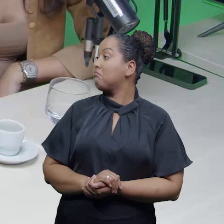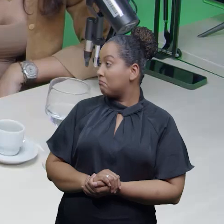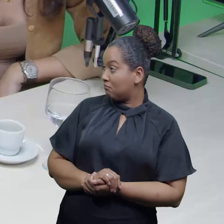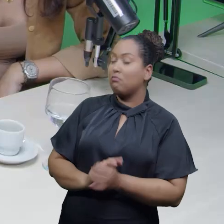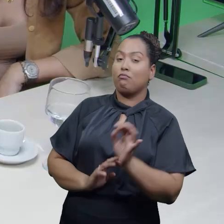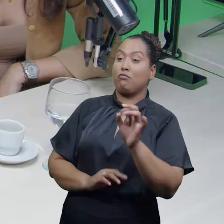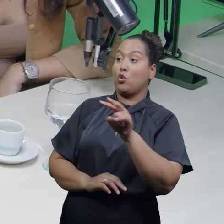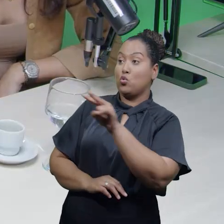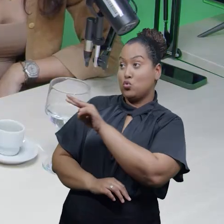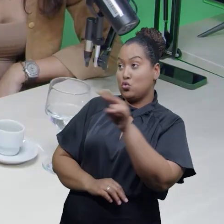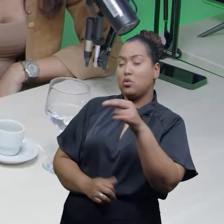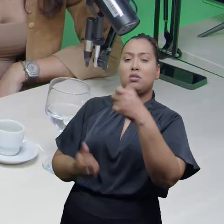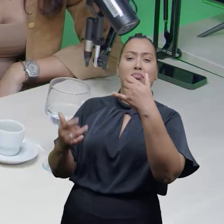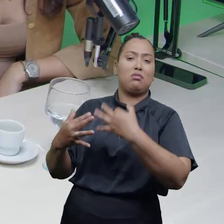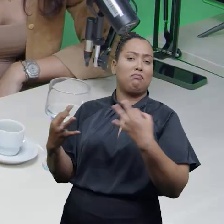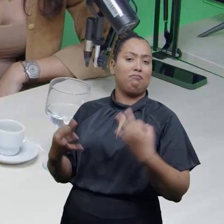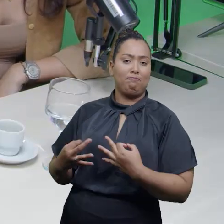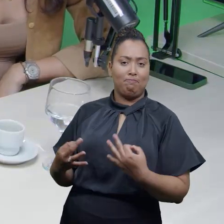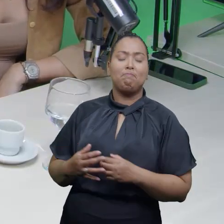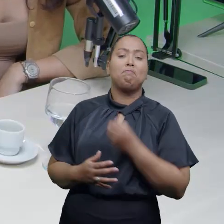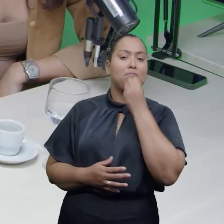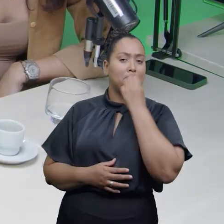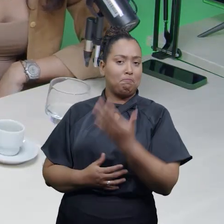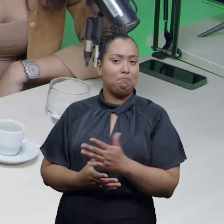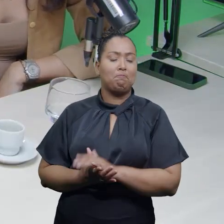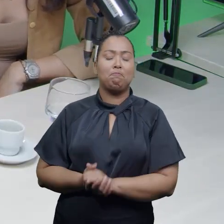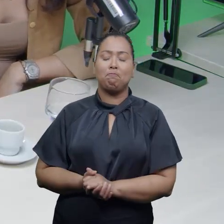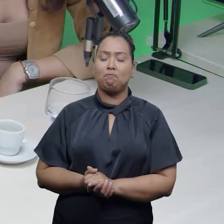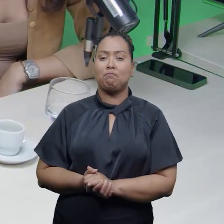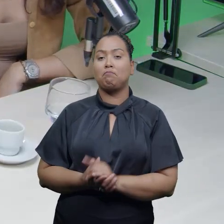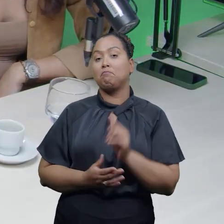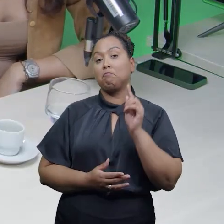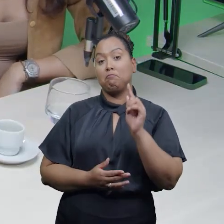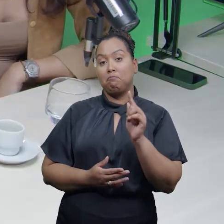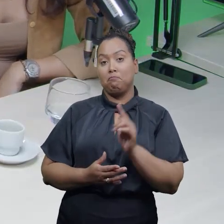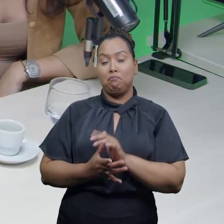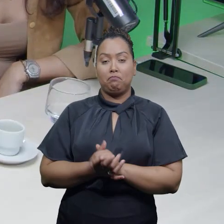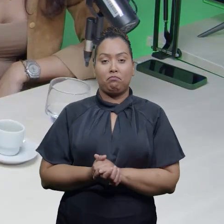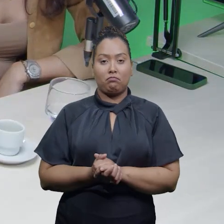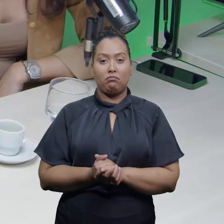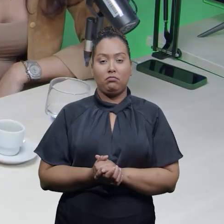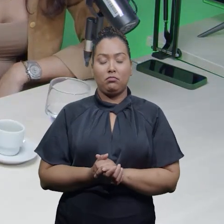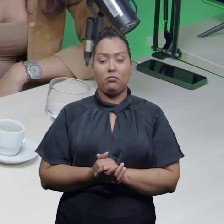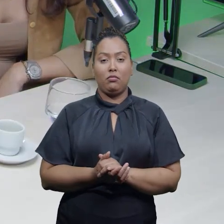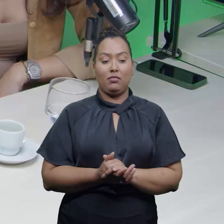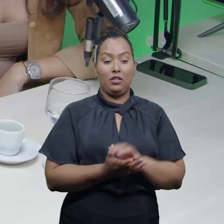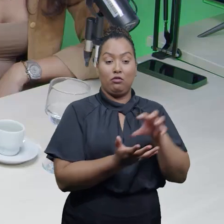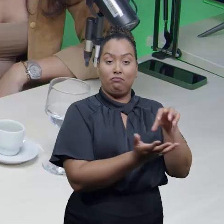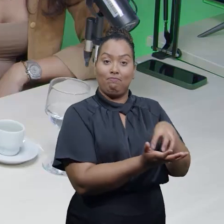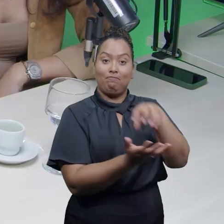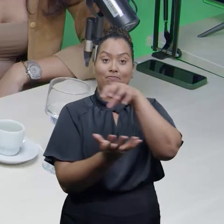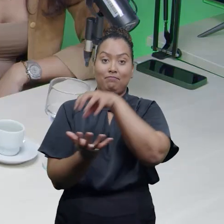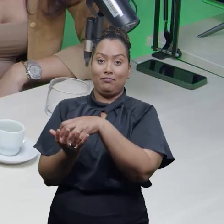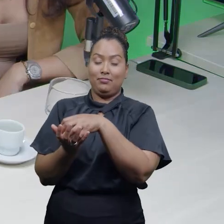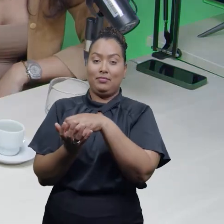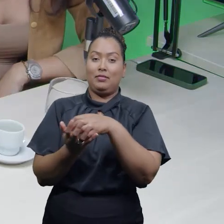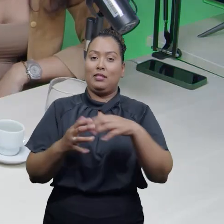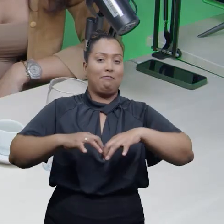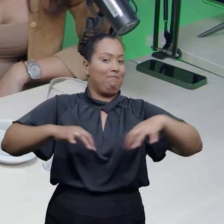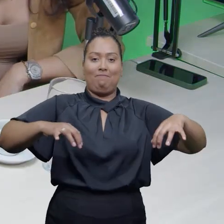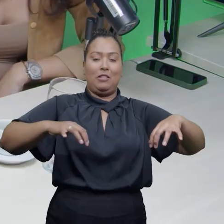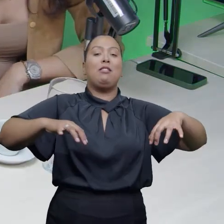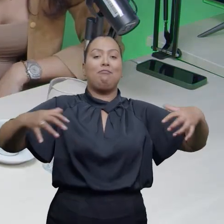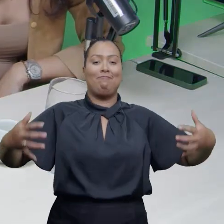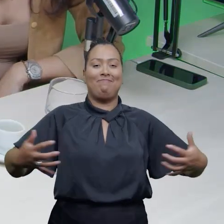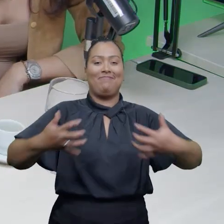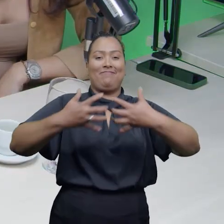o Rafael e a Maria Eduarda explicaram muito bem. Eu acho que essa é a grande questão, é a questão de que são equipamentos que se